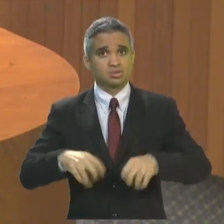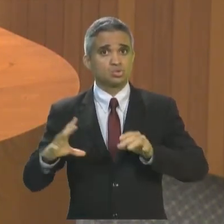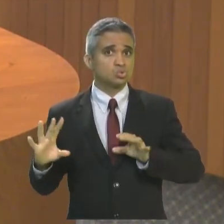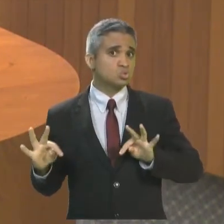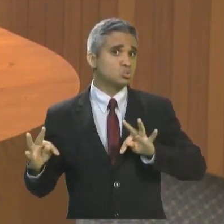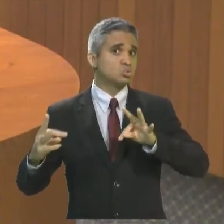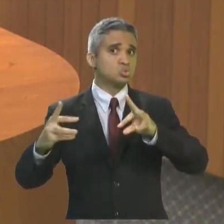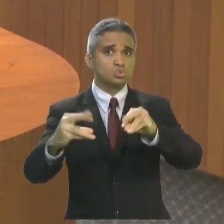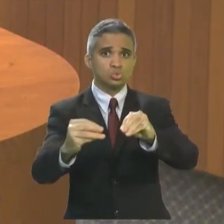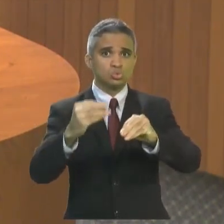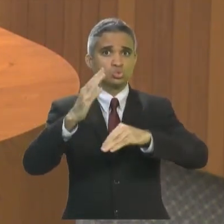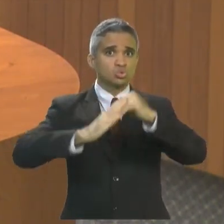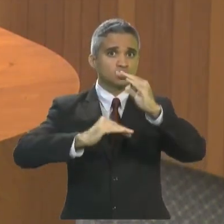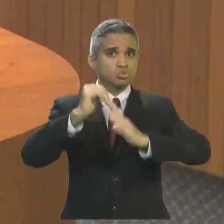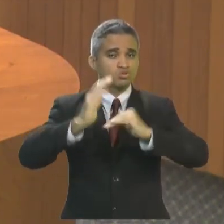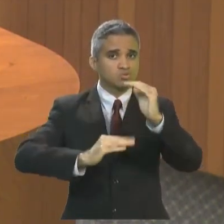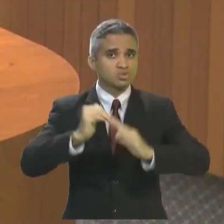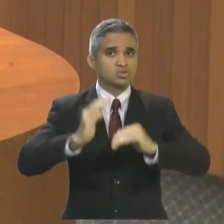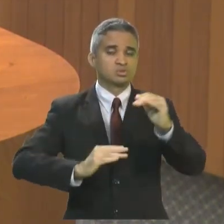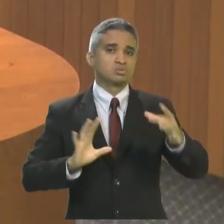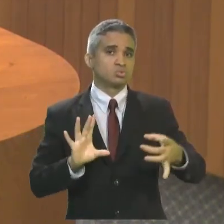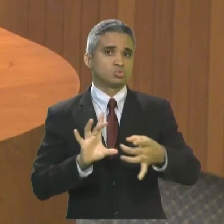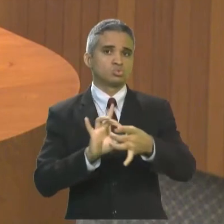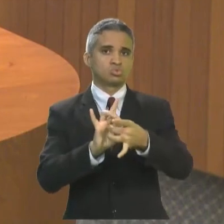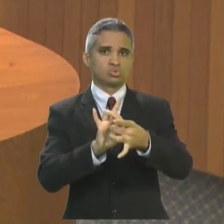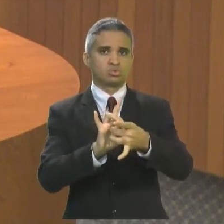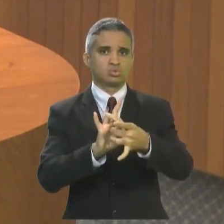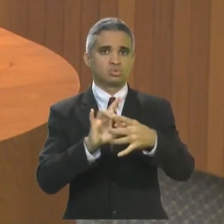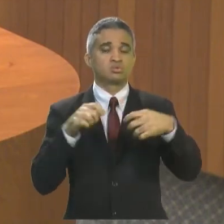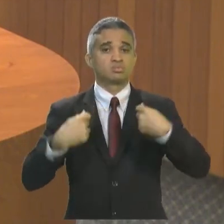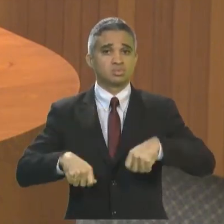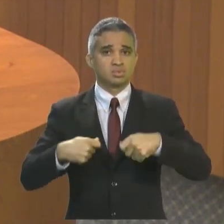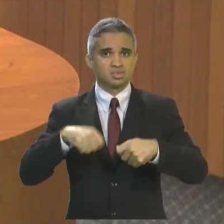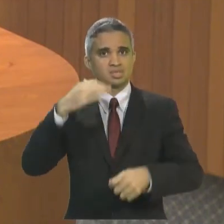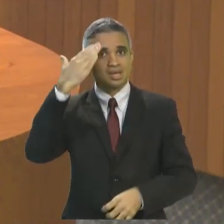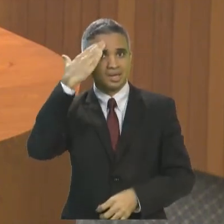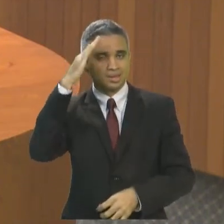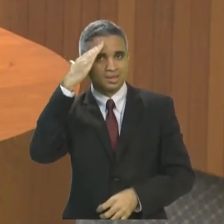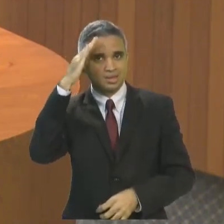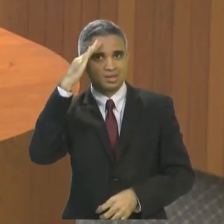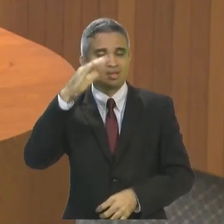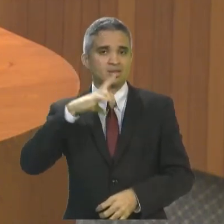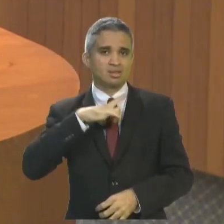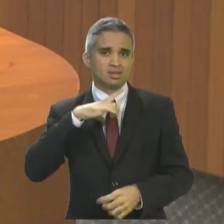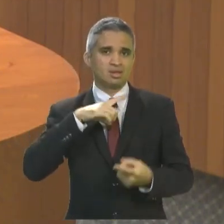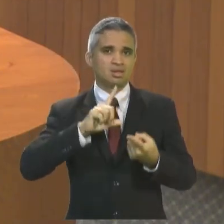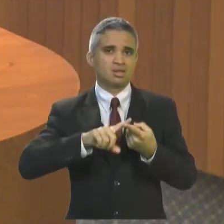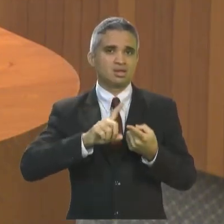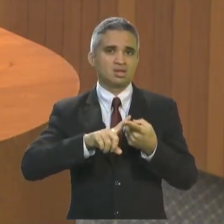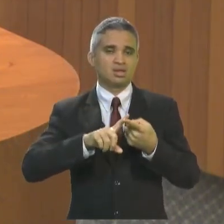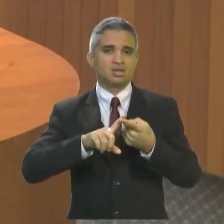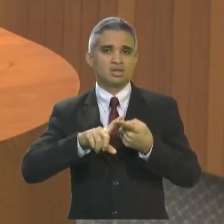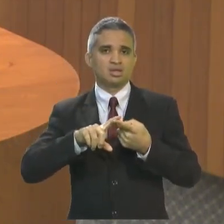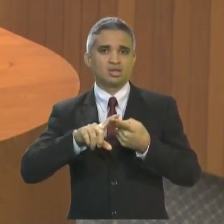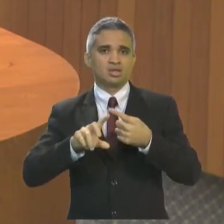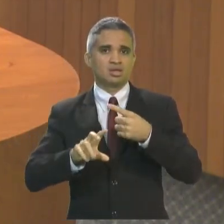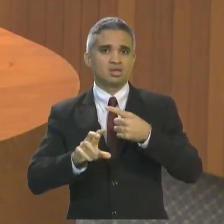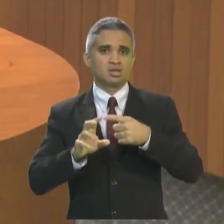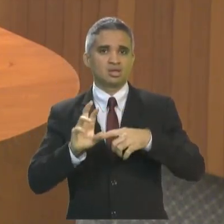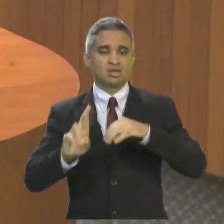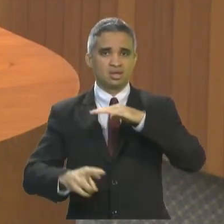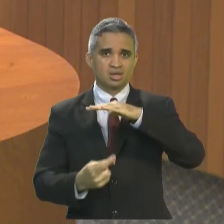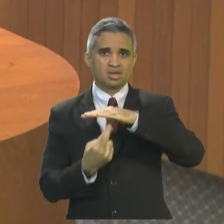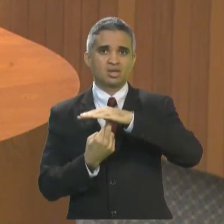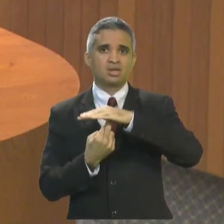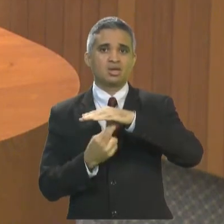grandes empresas, que membros da academia, reitores, diretores de instituições, todos